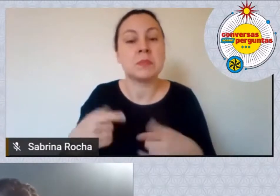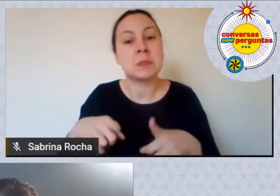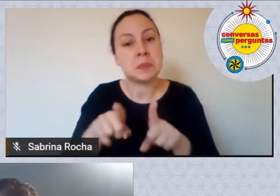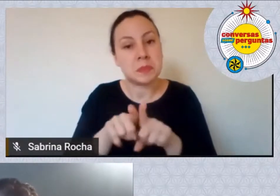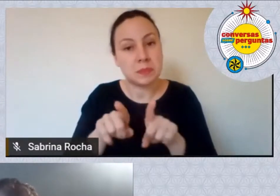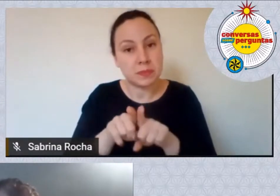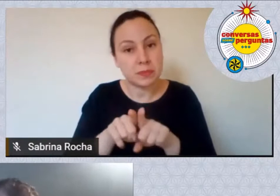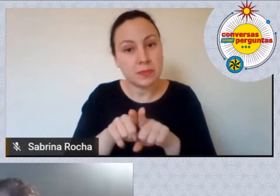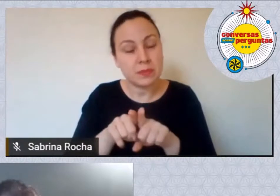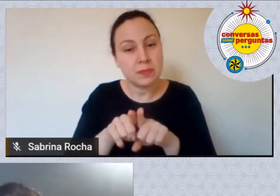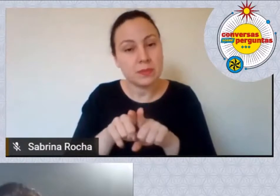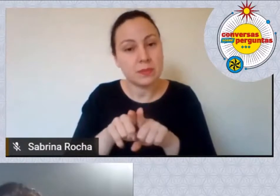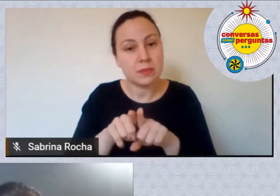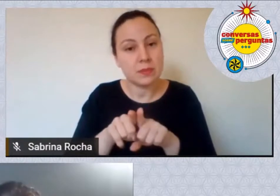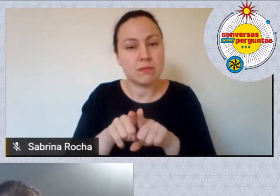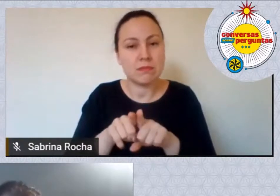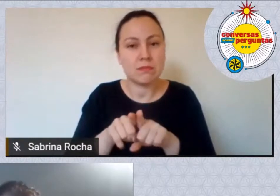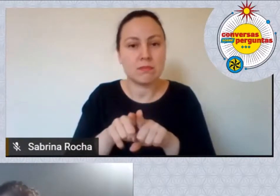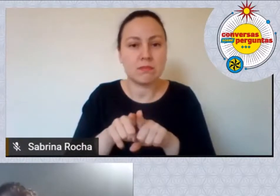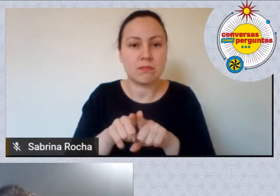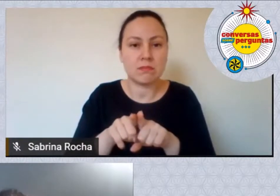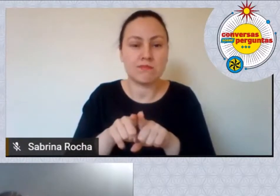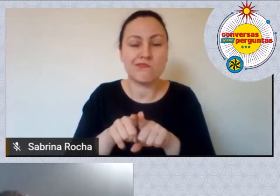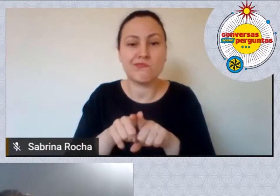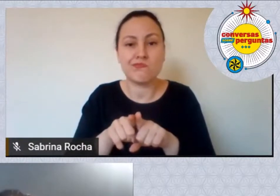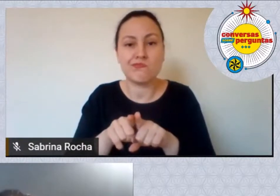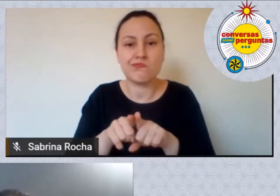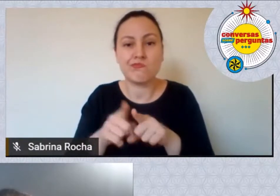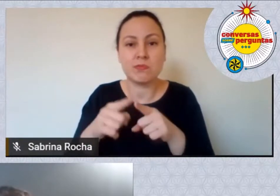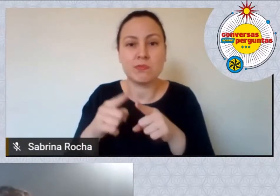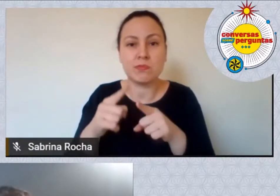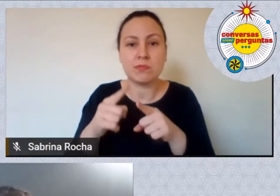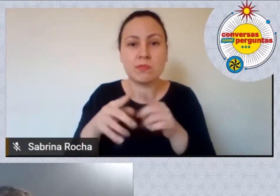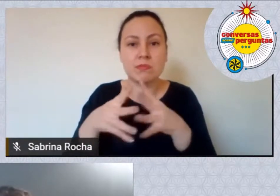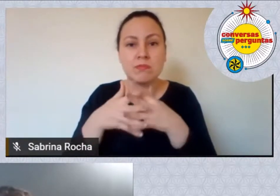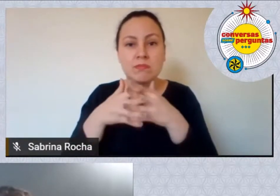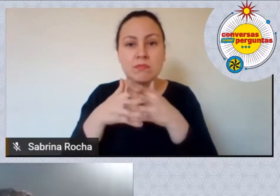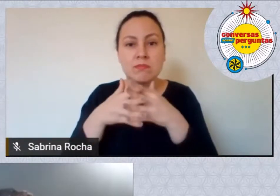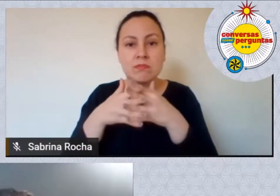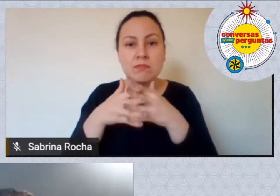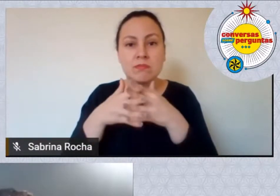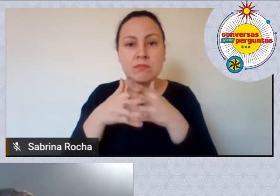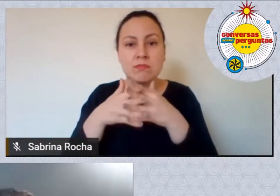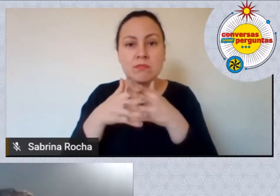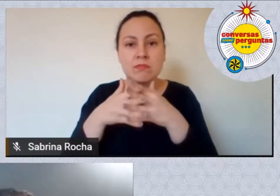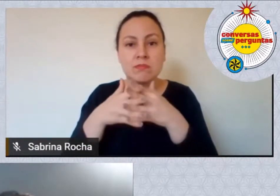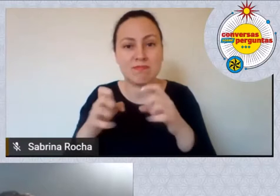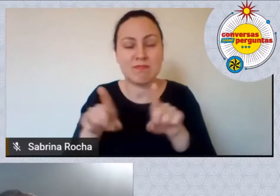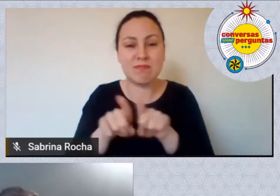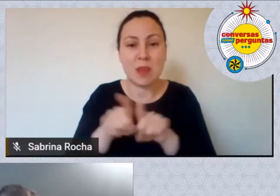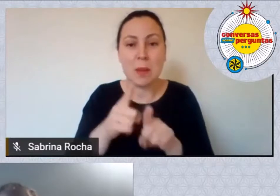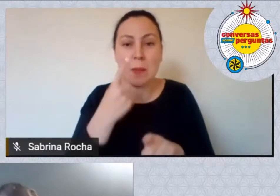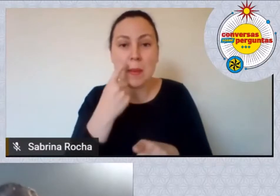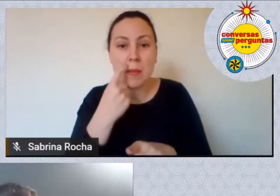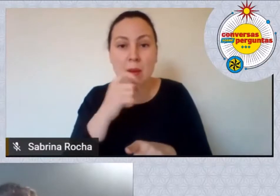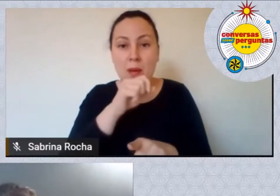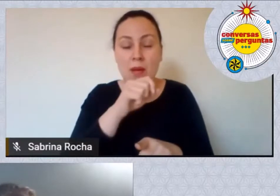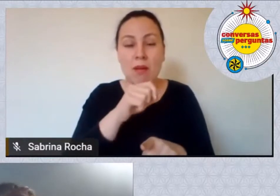ressurgimento de conflitivas que são próprias dessa nova situação. Pais e filhos dentro de